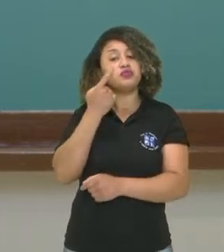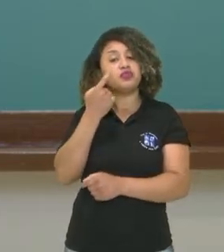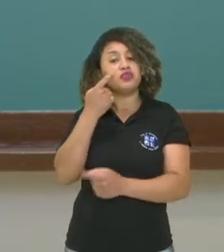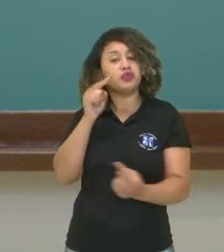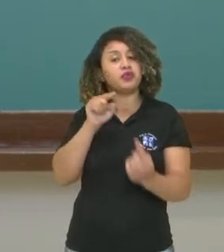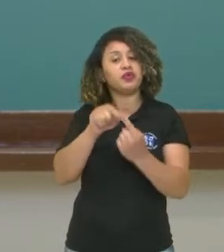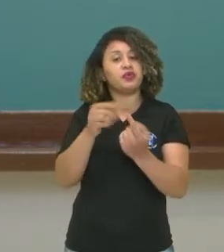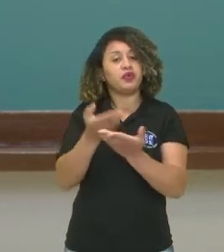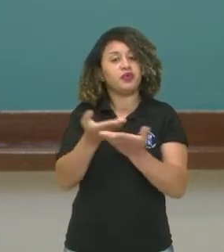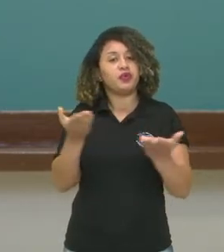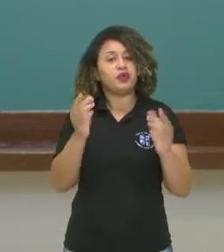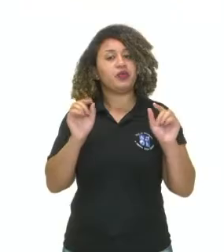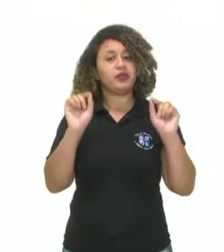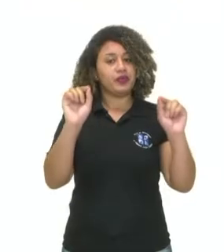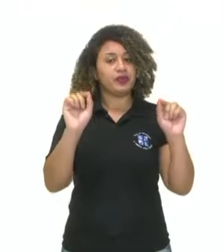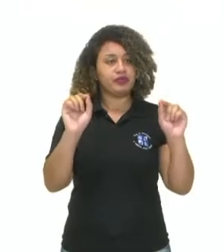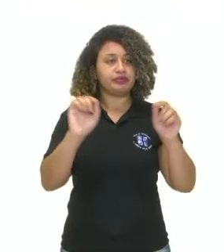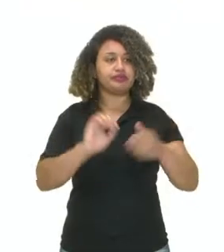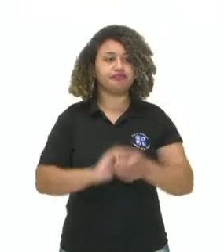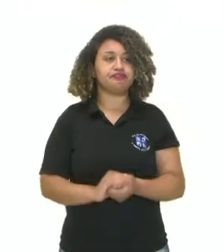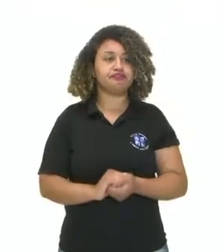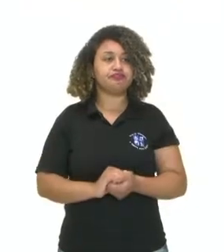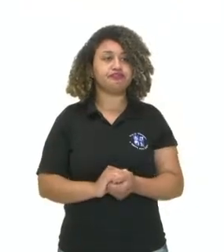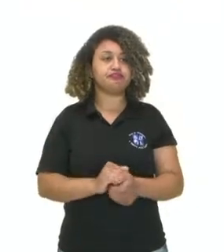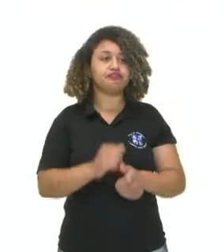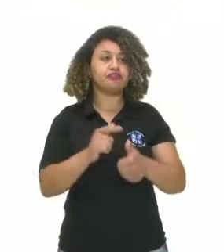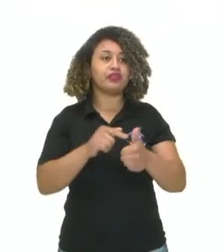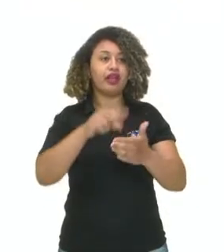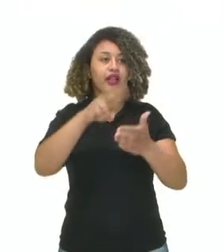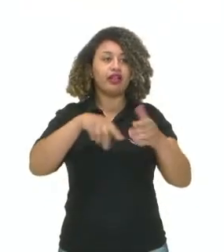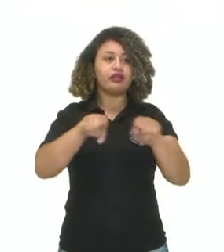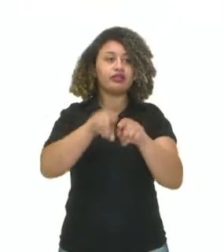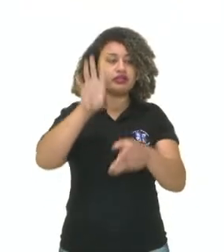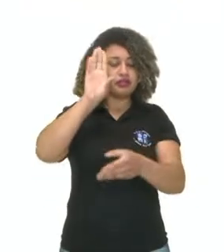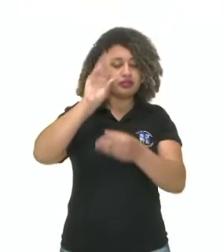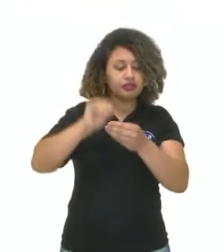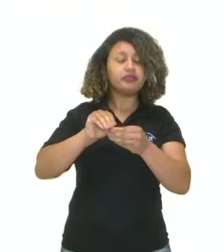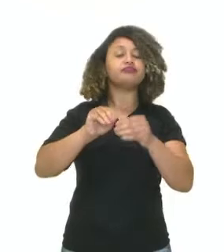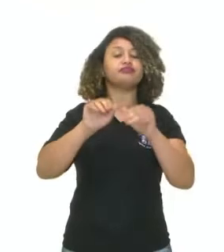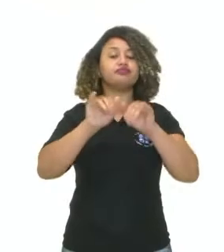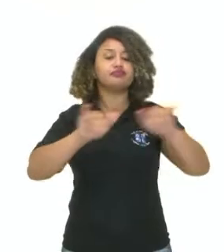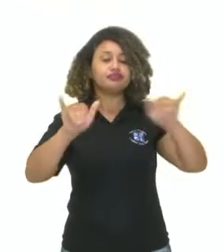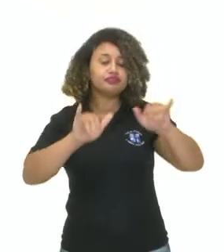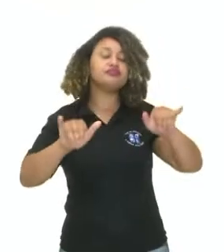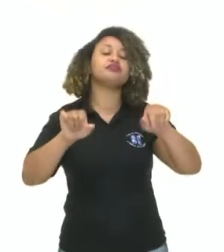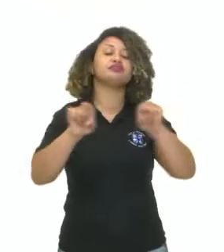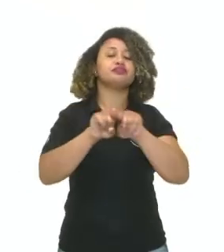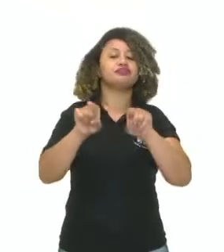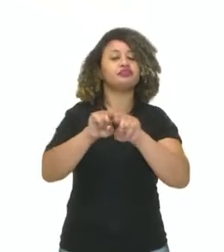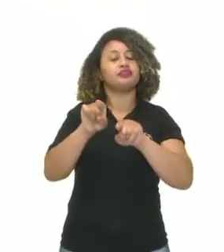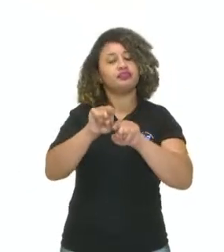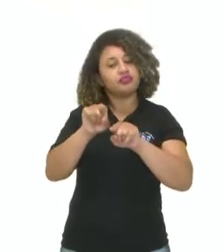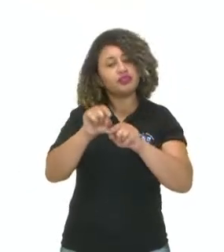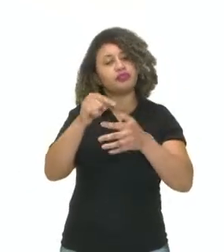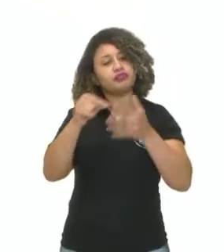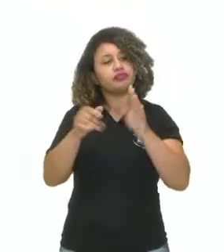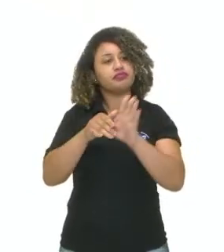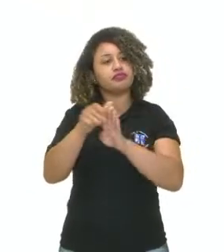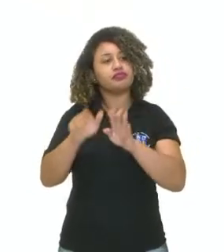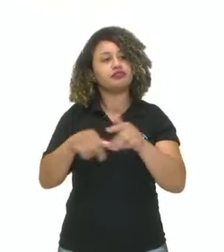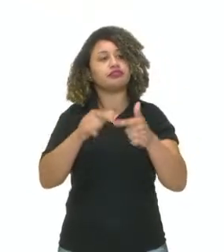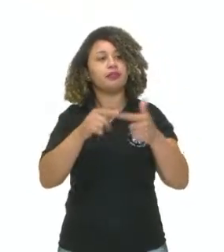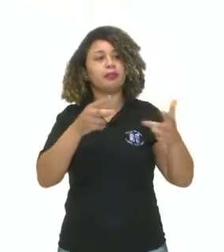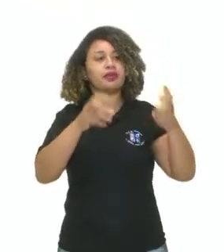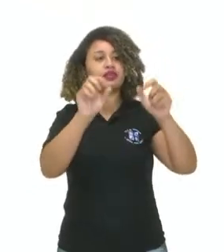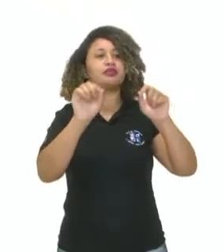aula. Ler e compreender notícia e guia, identificar o fato central, suas